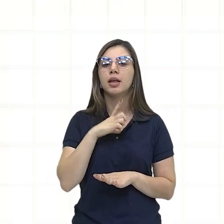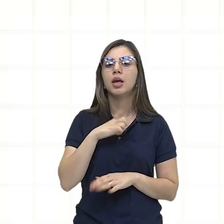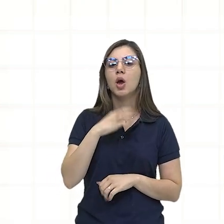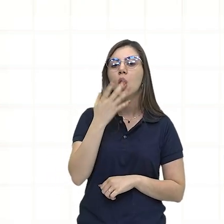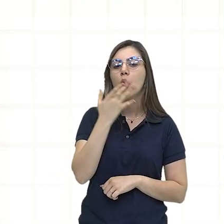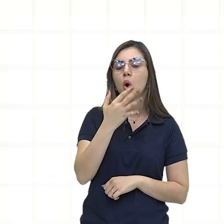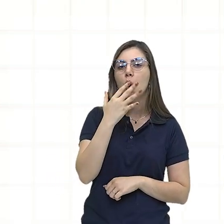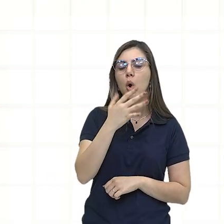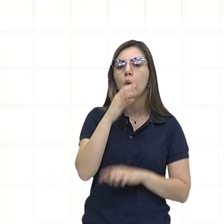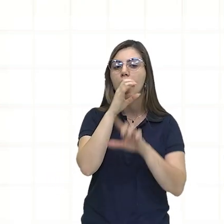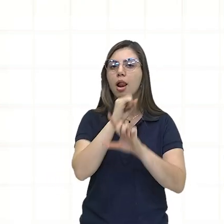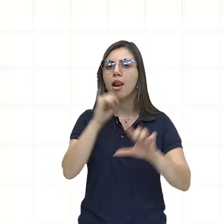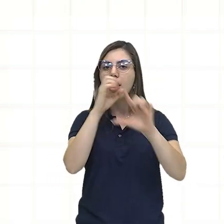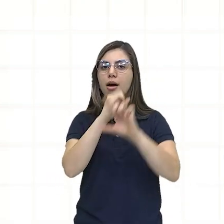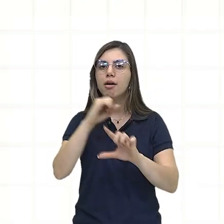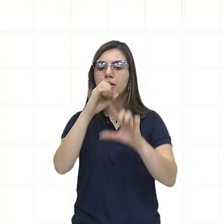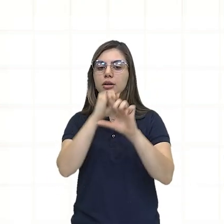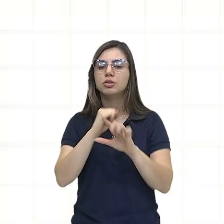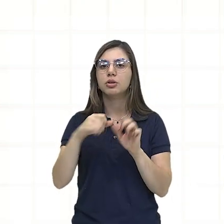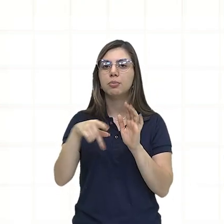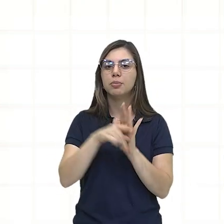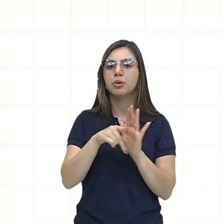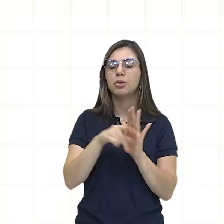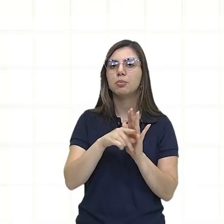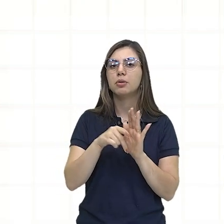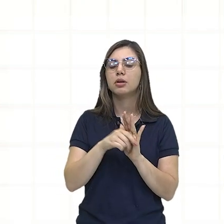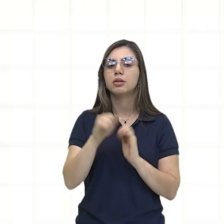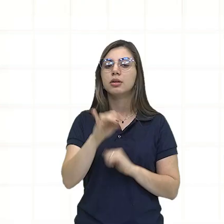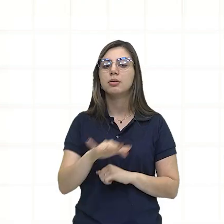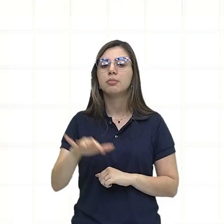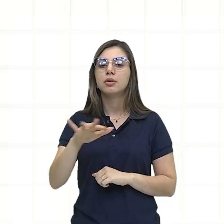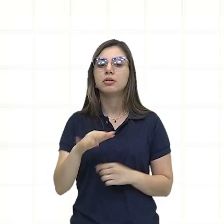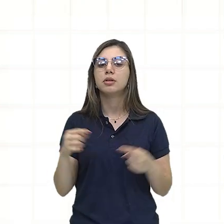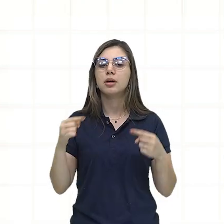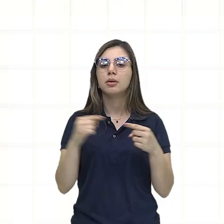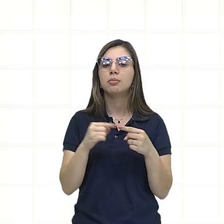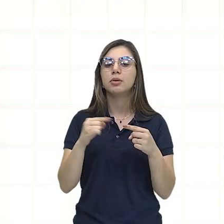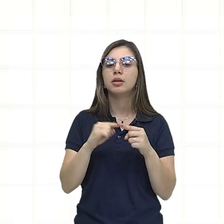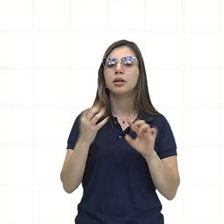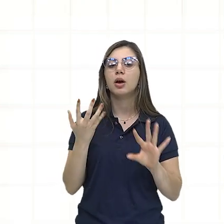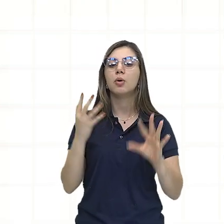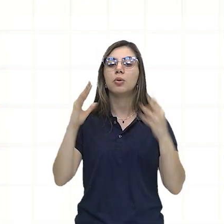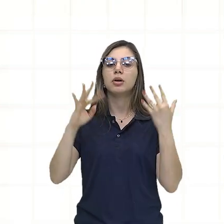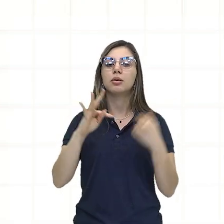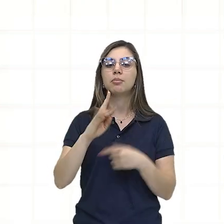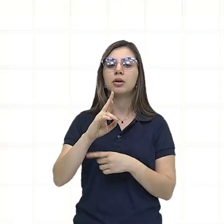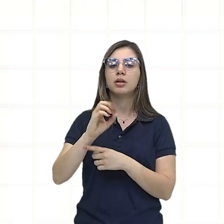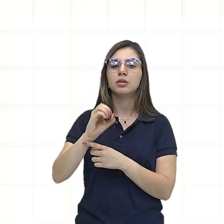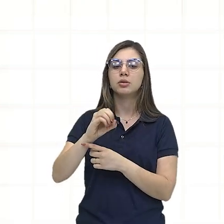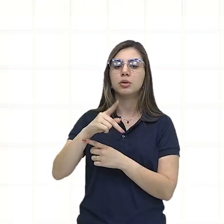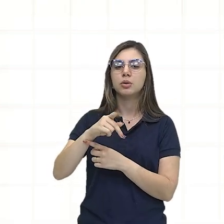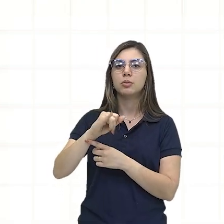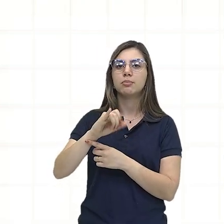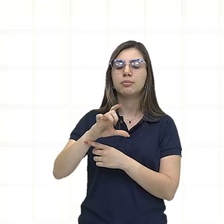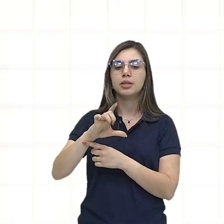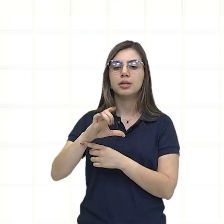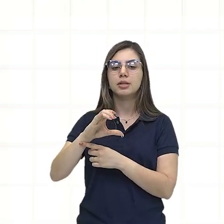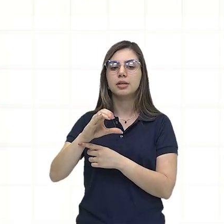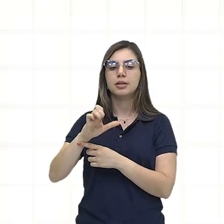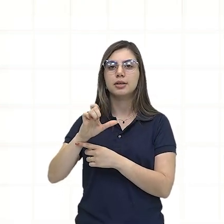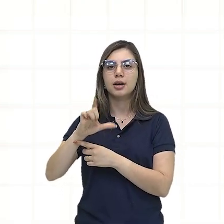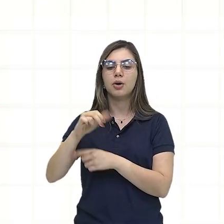de laranja no nosso mapa corresponde à área de abrangência do clima tropical,